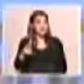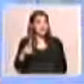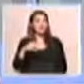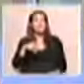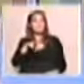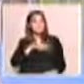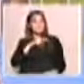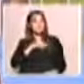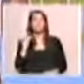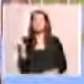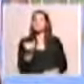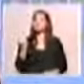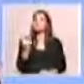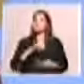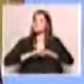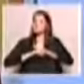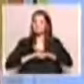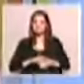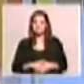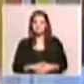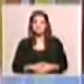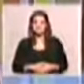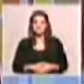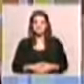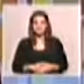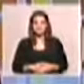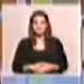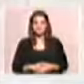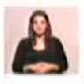premiar instituições de solidariedade.